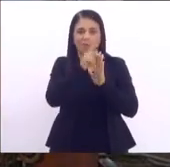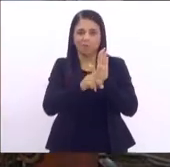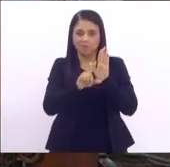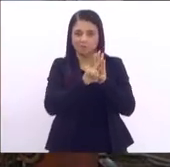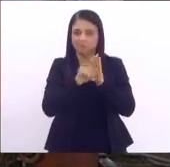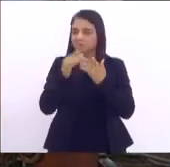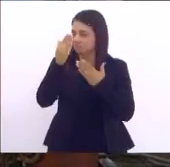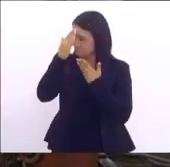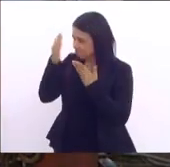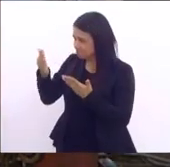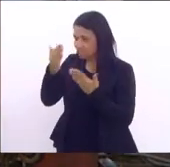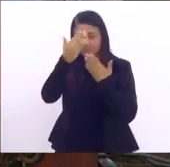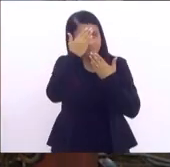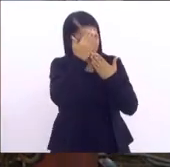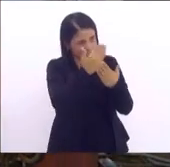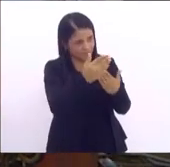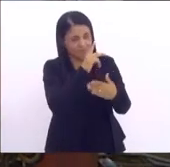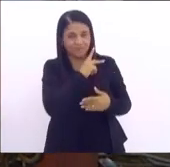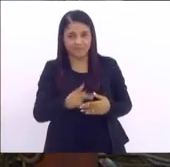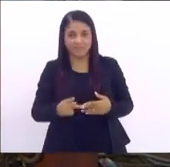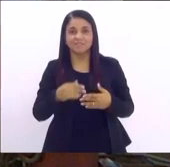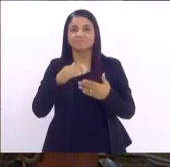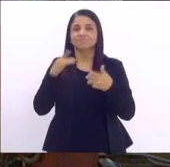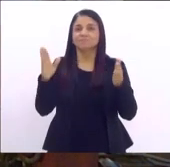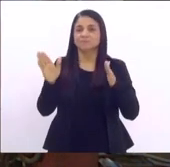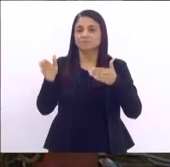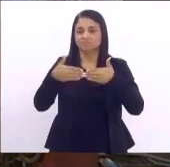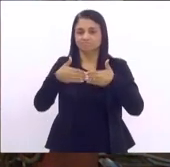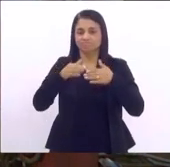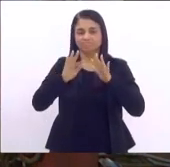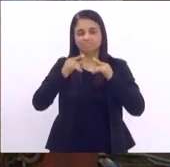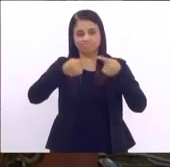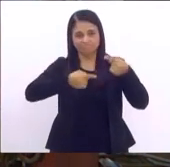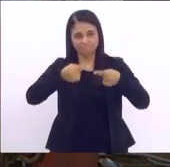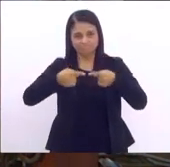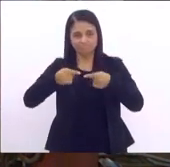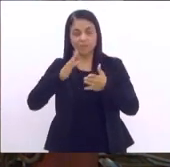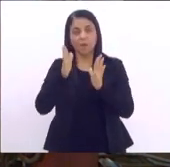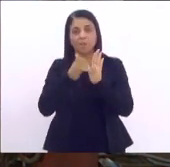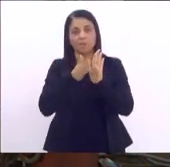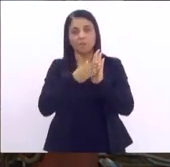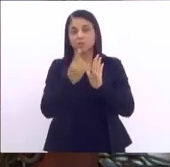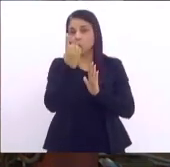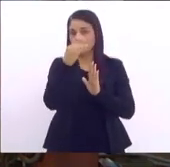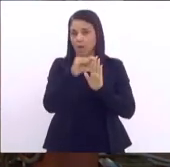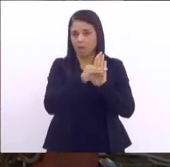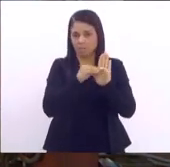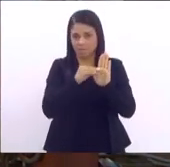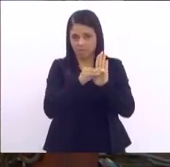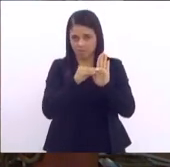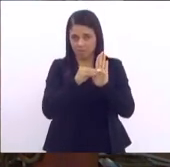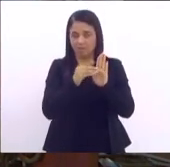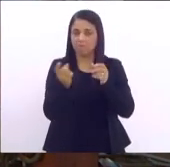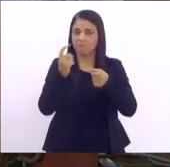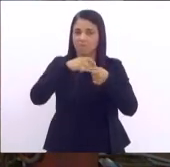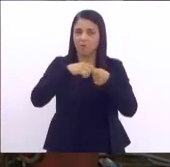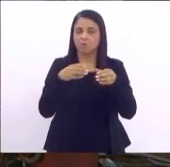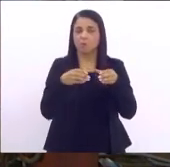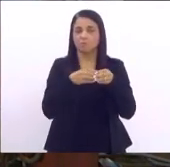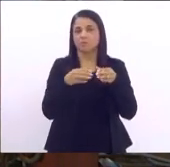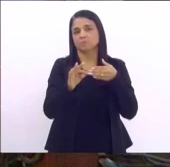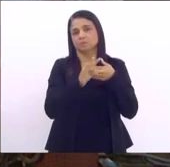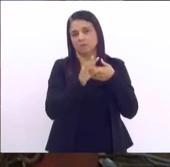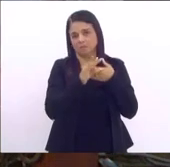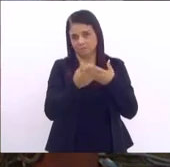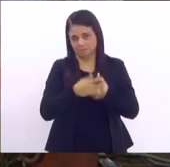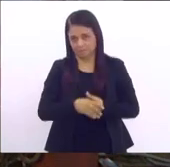a discussão, a presente proposta recebeu uma emenda e retorna às comissões técnicas. Anuncio,